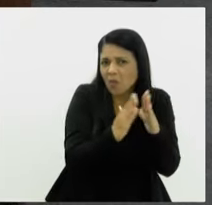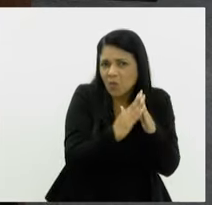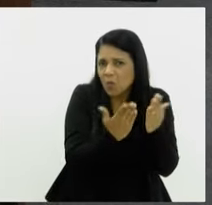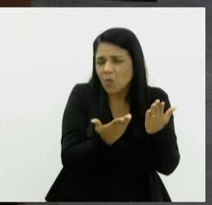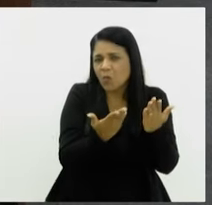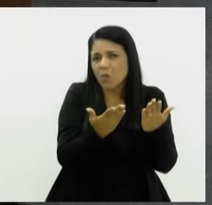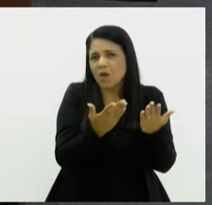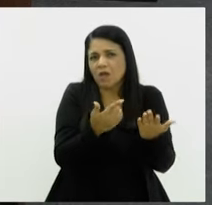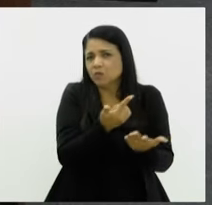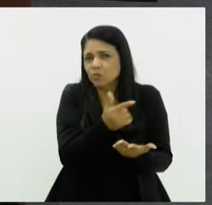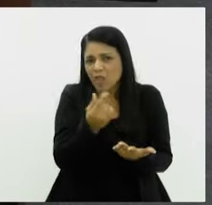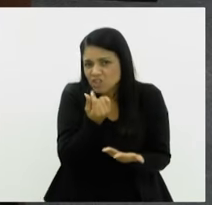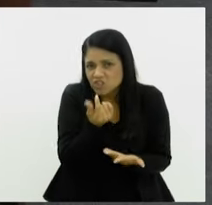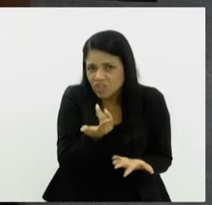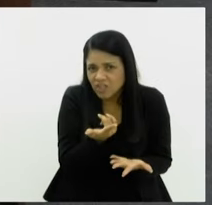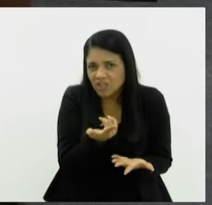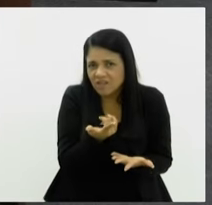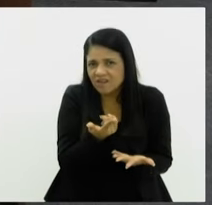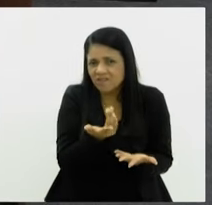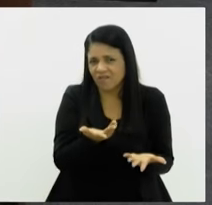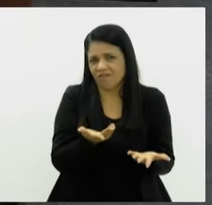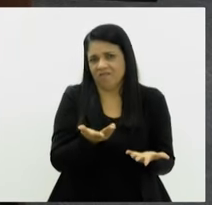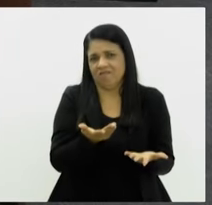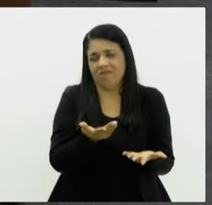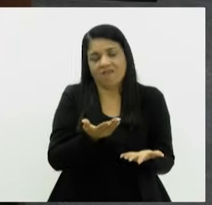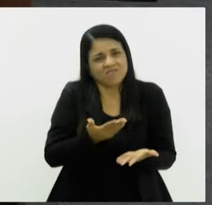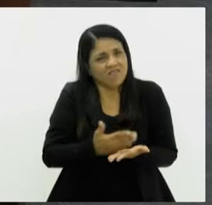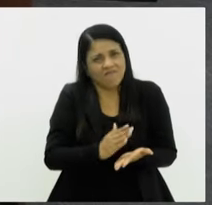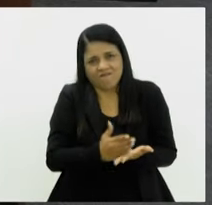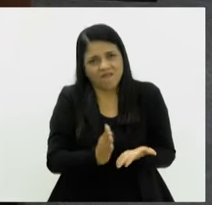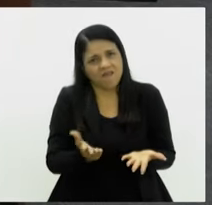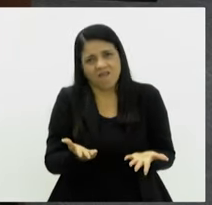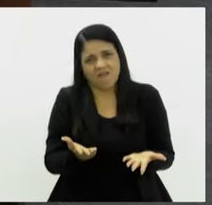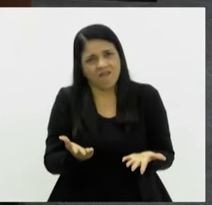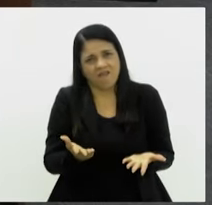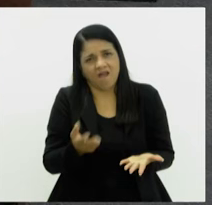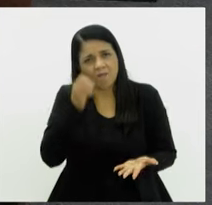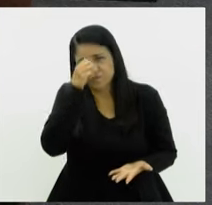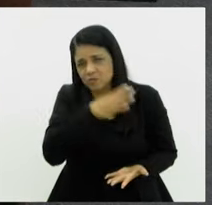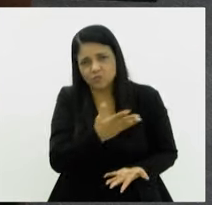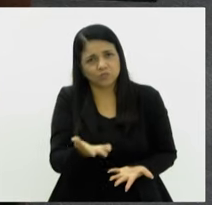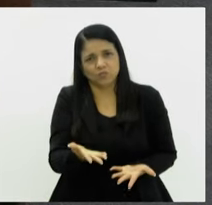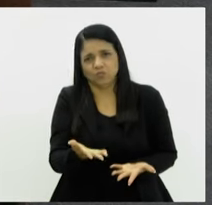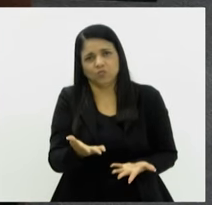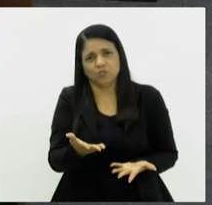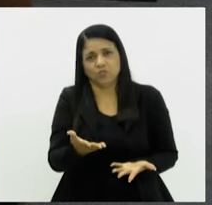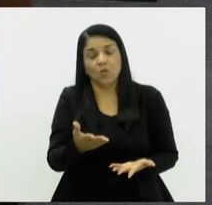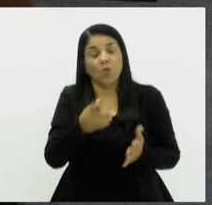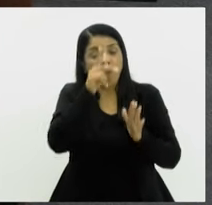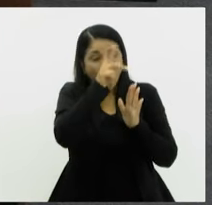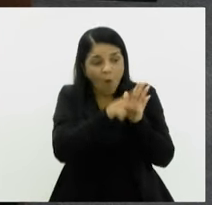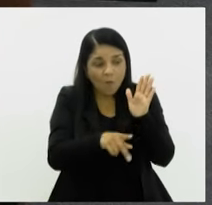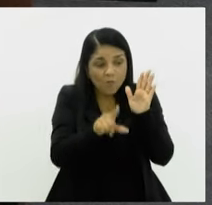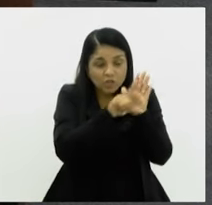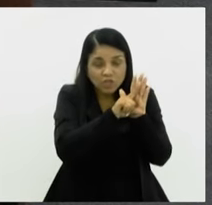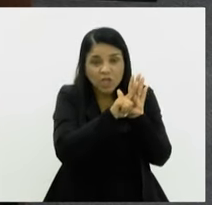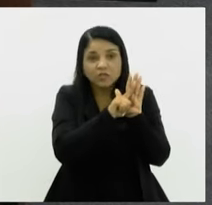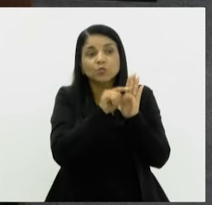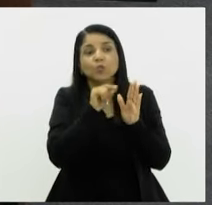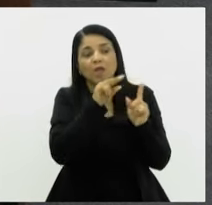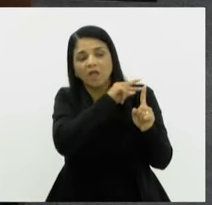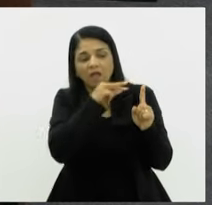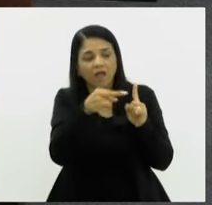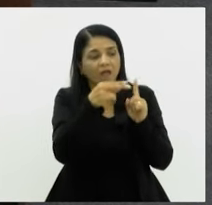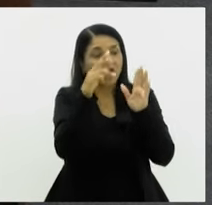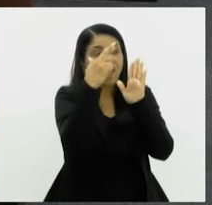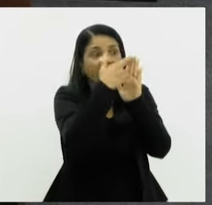subsistência, deputada Renata Souza, é claro que é uma coisa descabida. Então, o projeto visa estabelecer critérios